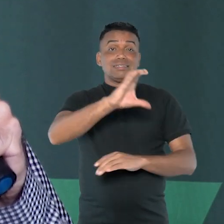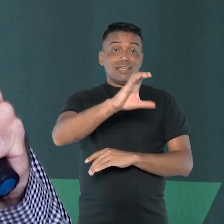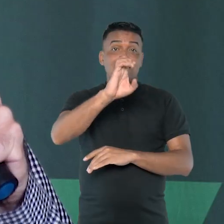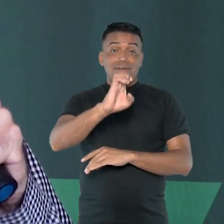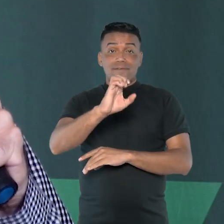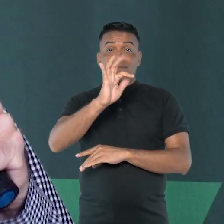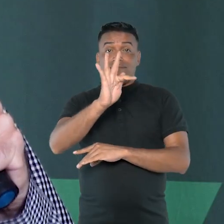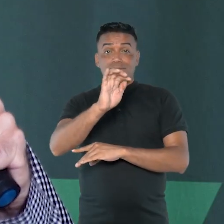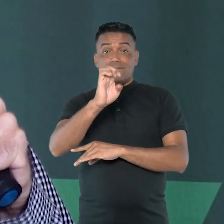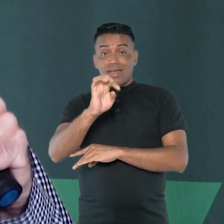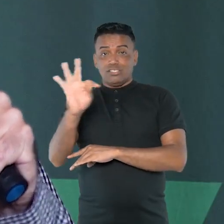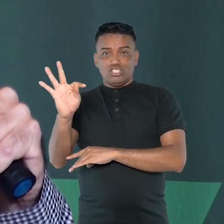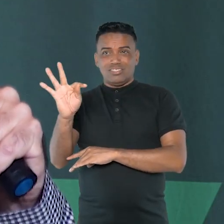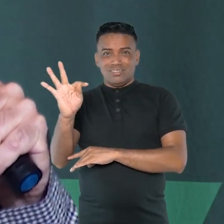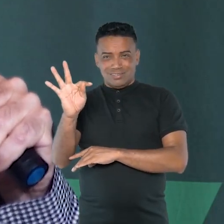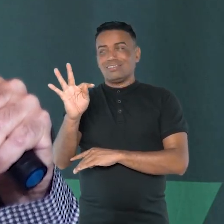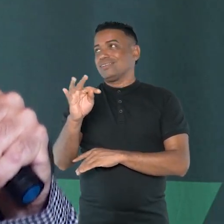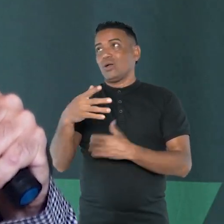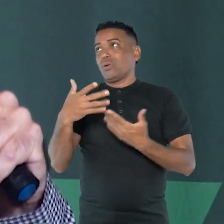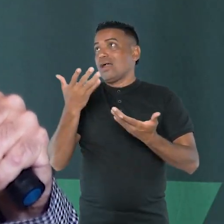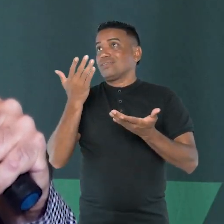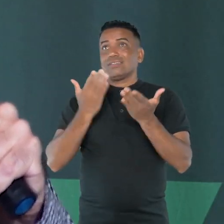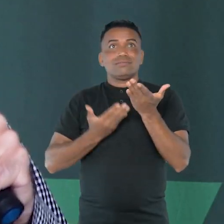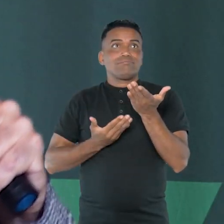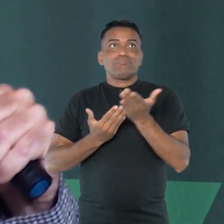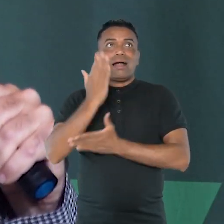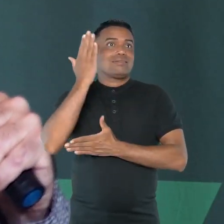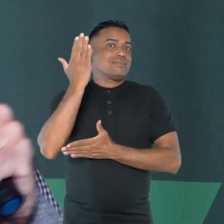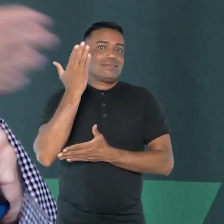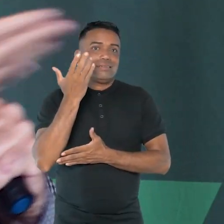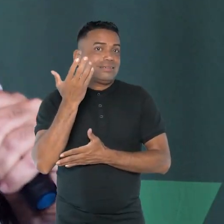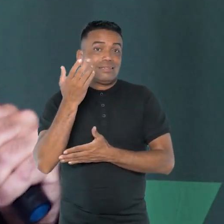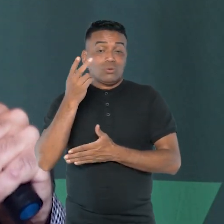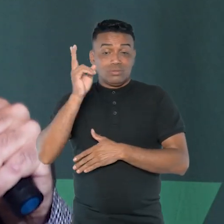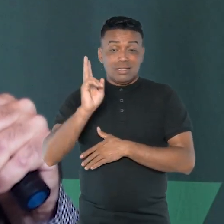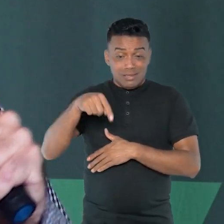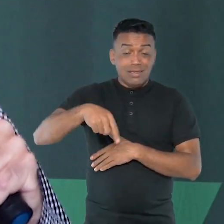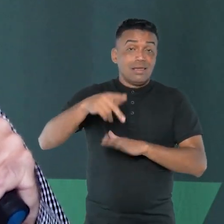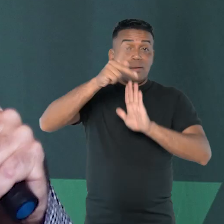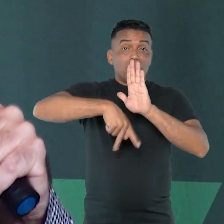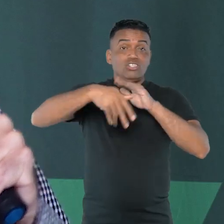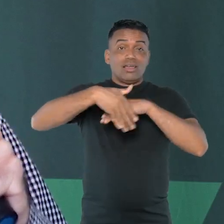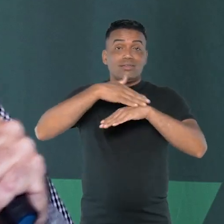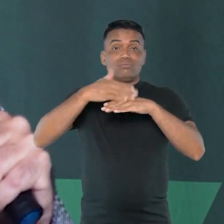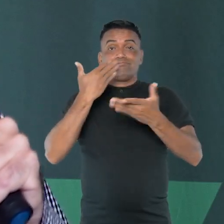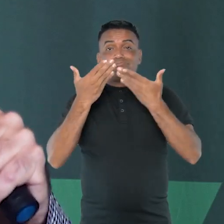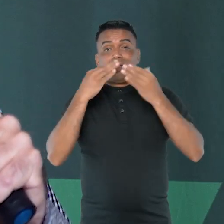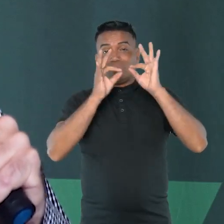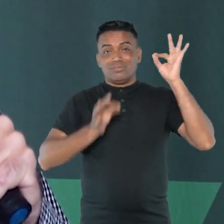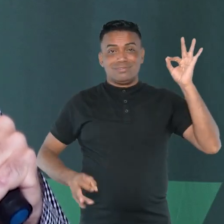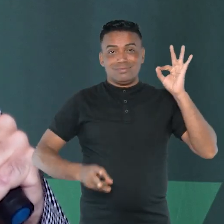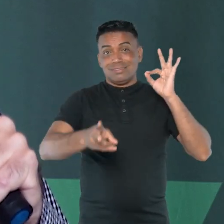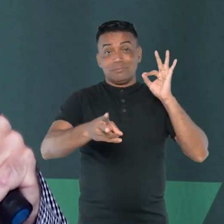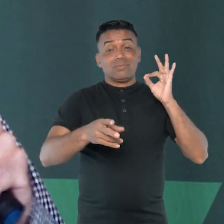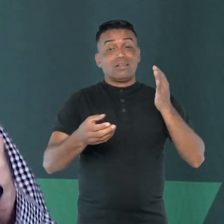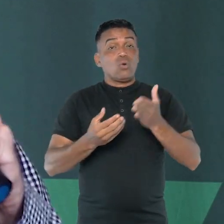passa, e muitas vezes a gente não se dá conta. E não, estamos aqui no Sempre um Papo. E onde é que ele começa? Aqui, né? Assim, é